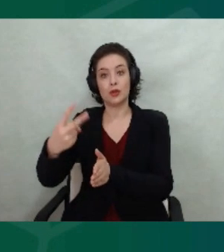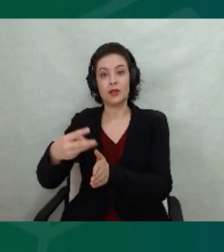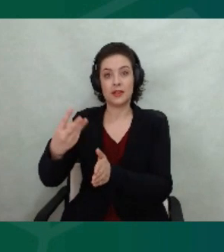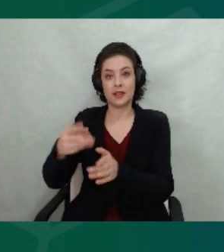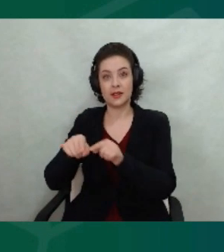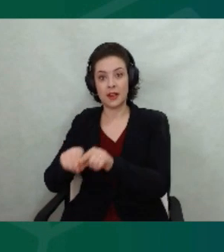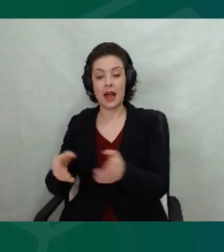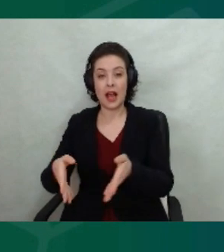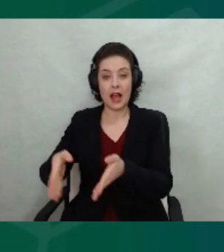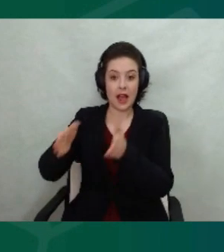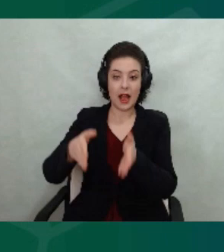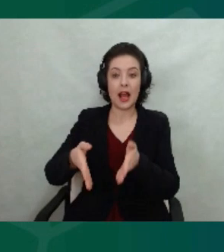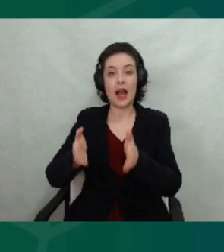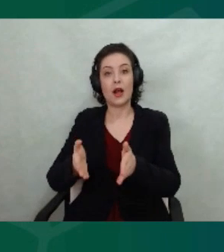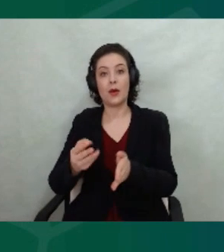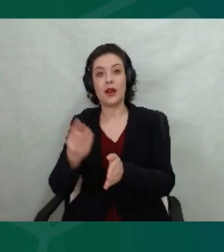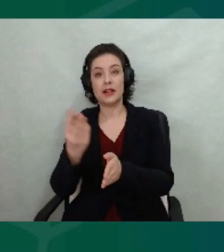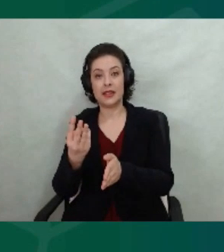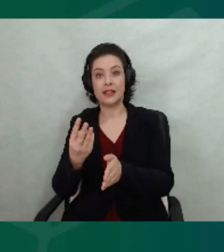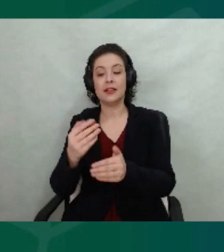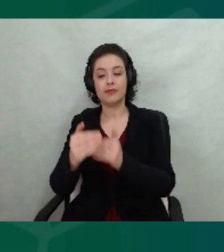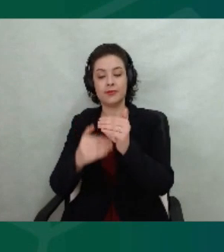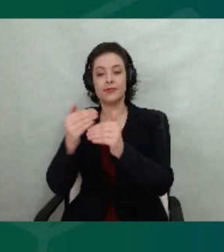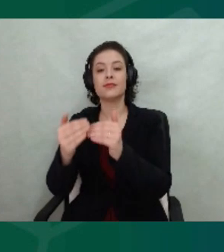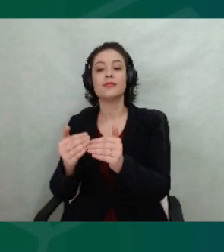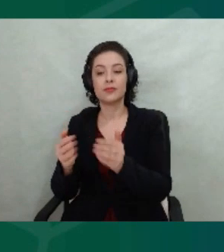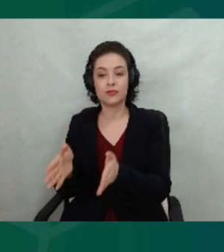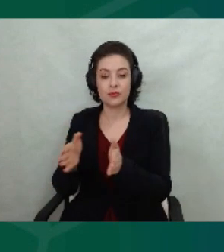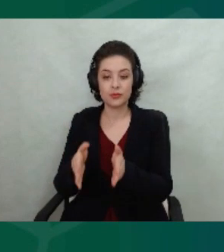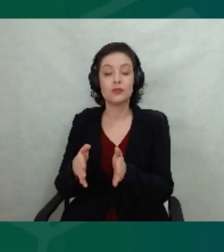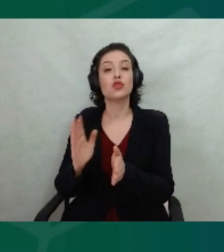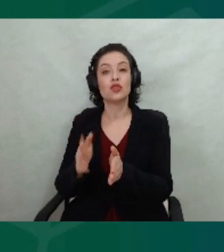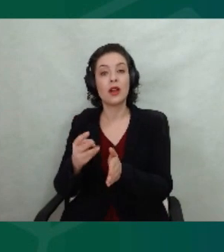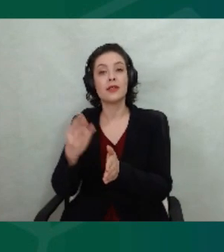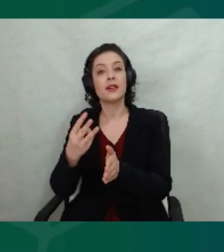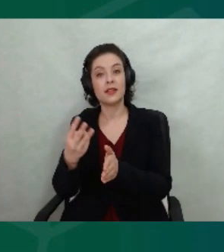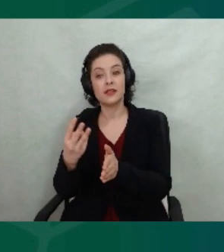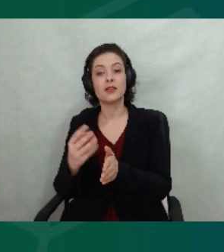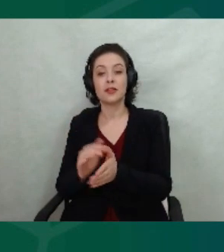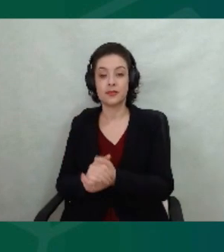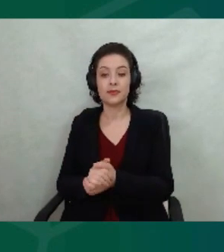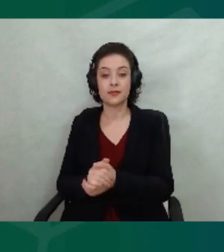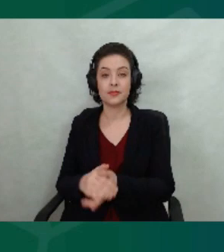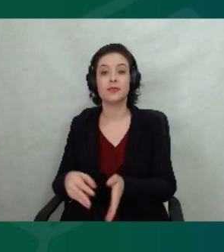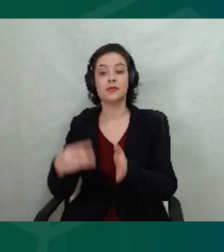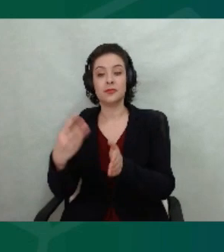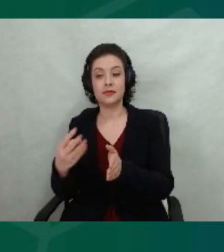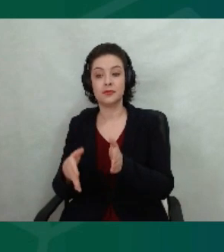na fase 3 de desenvolvimento. Fase 3 de desenvolvimento, e sendo os